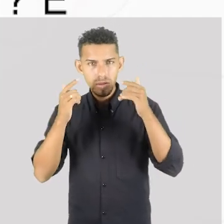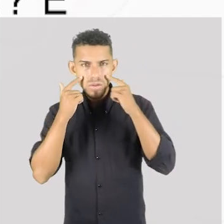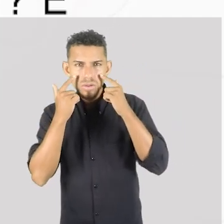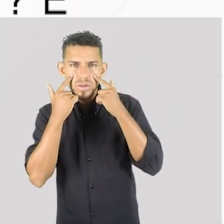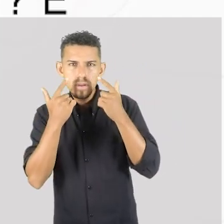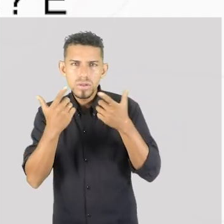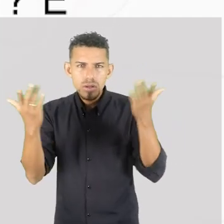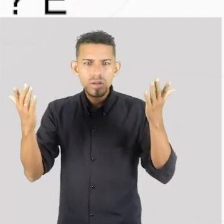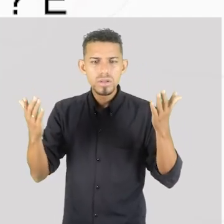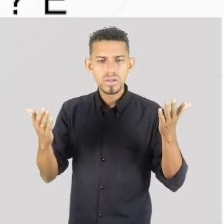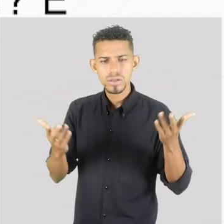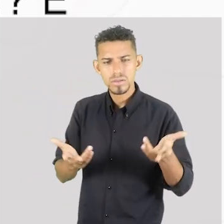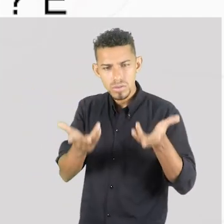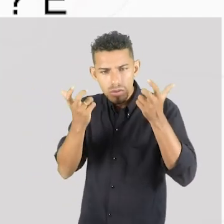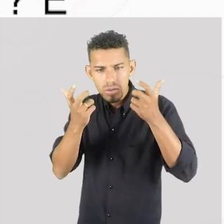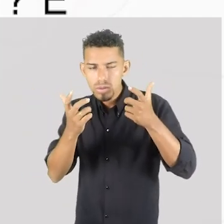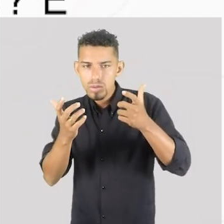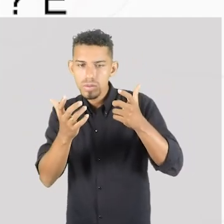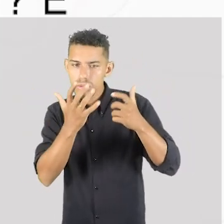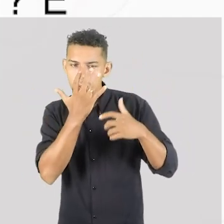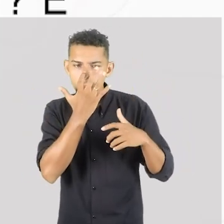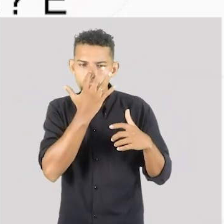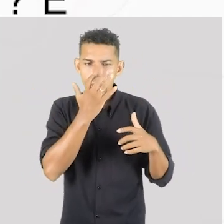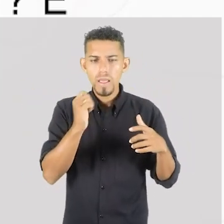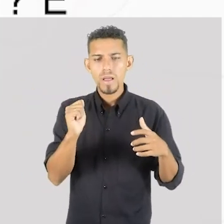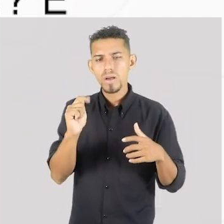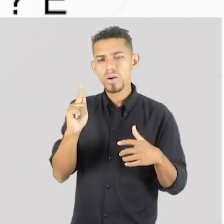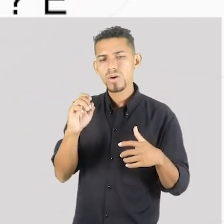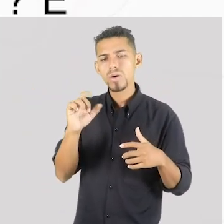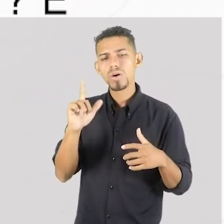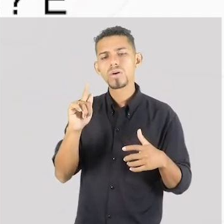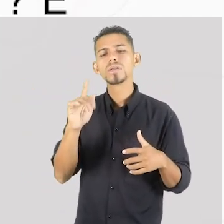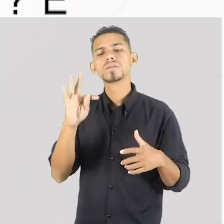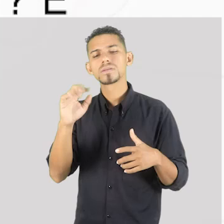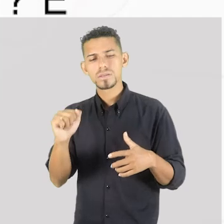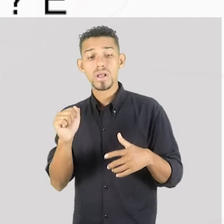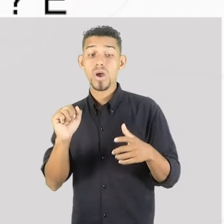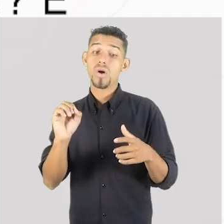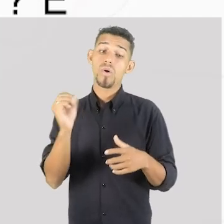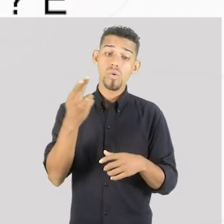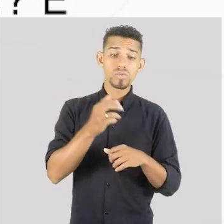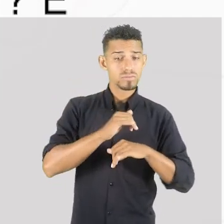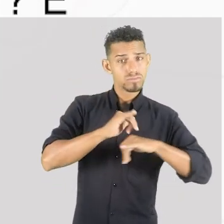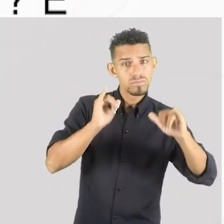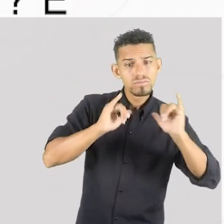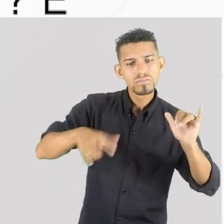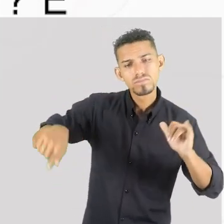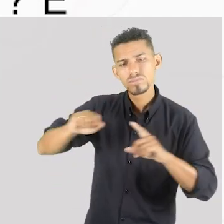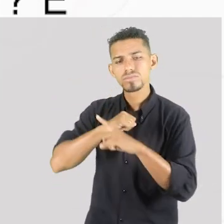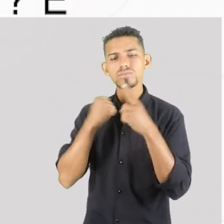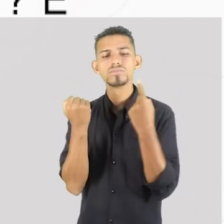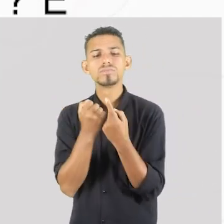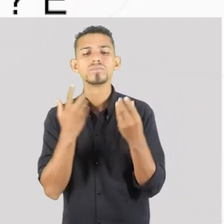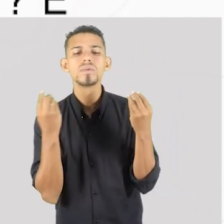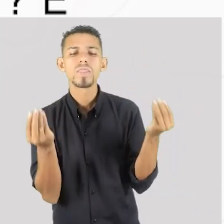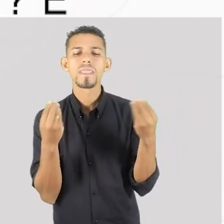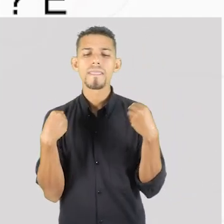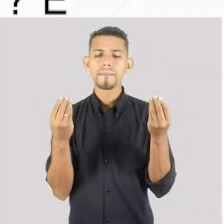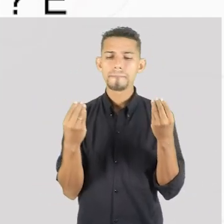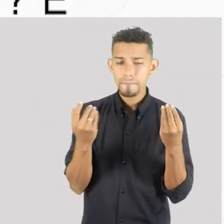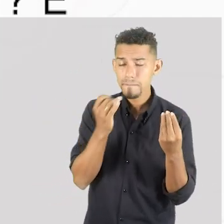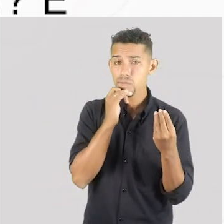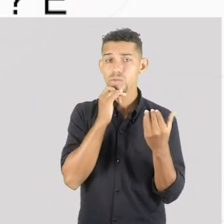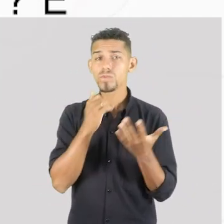ao Gólgota, ou percorrei-os em torno da sociedade, e dizei-me, para que se deu